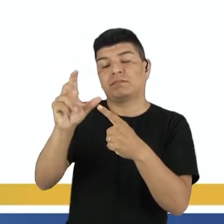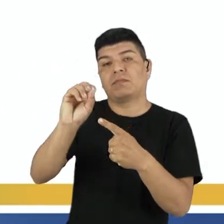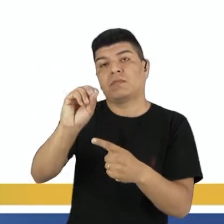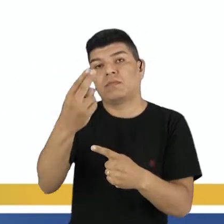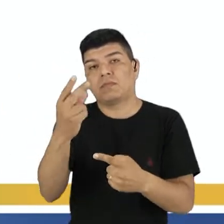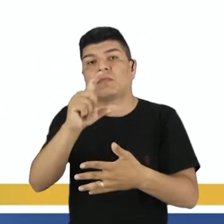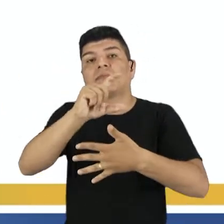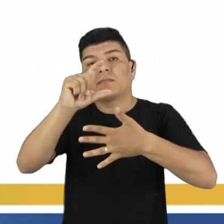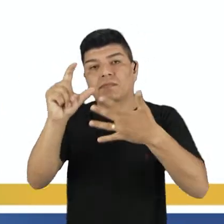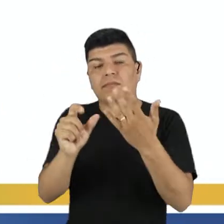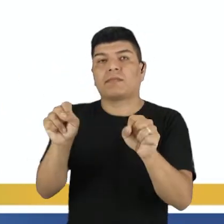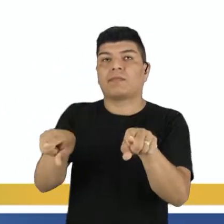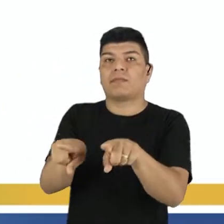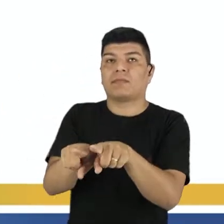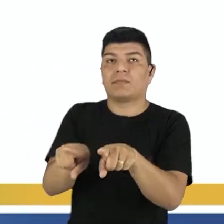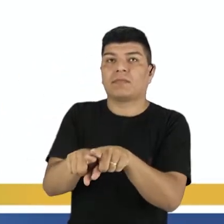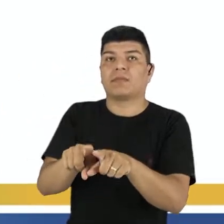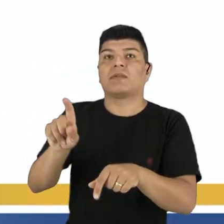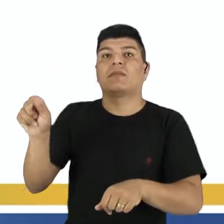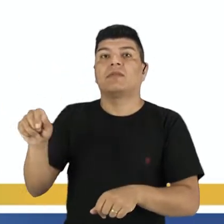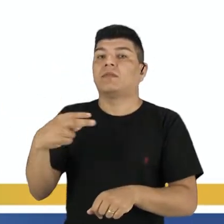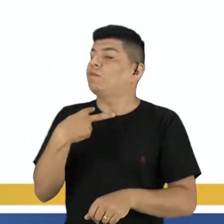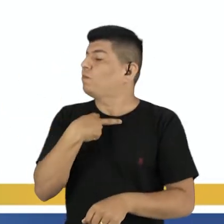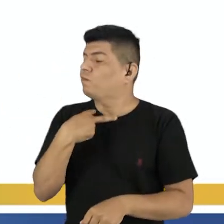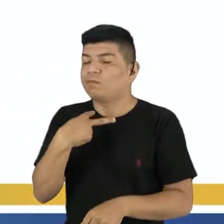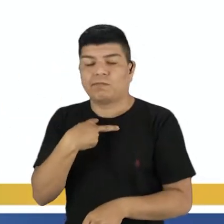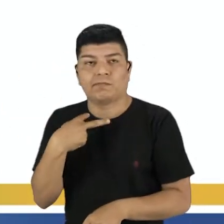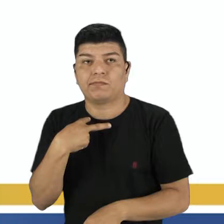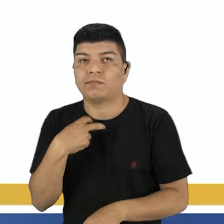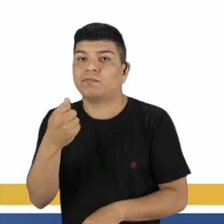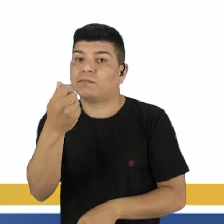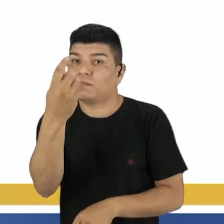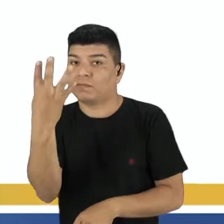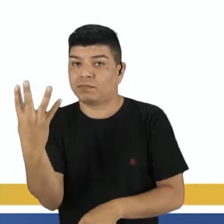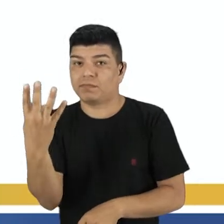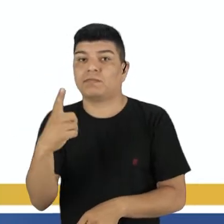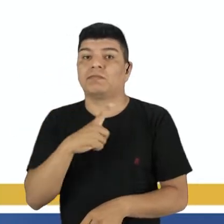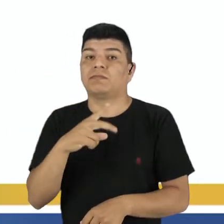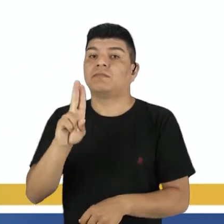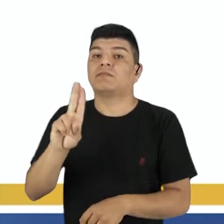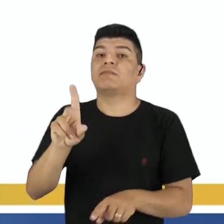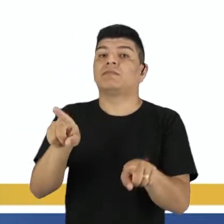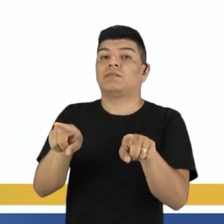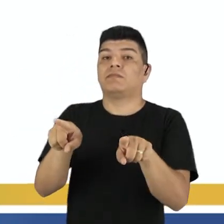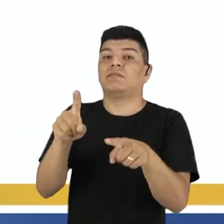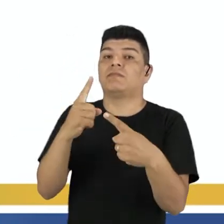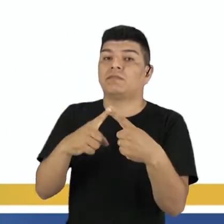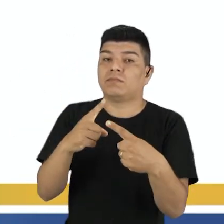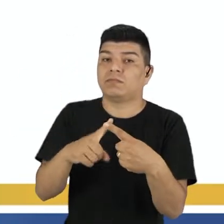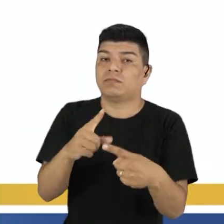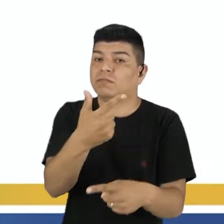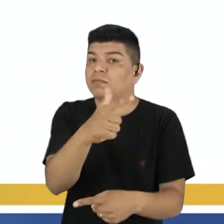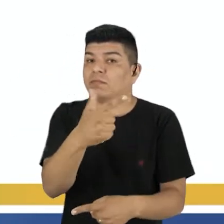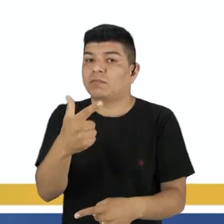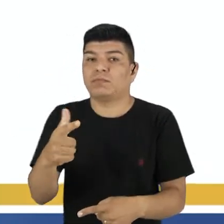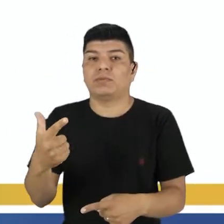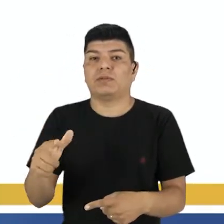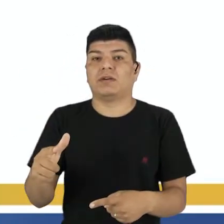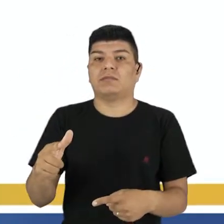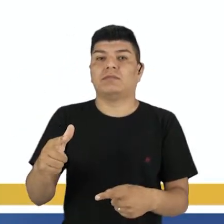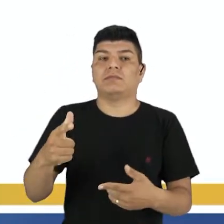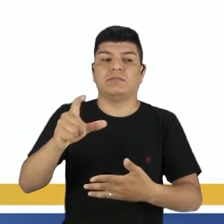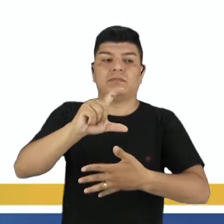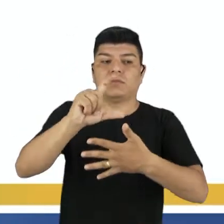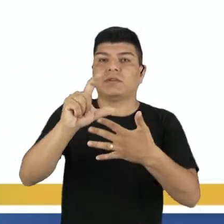o uncountable nouns, os substantivos incontáveis, têm esse nome justamente porque eles não têm plural, porque você